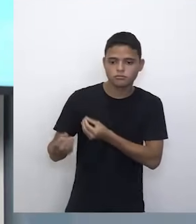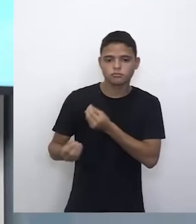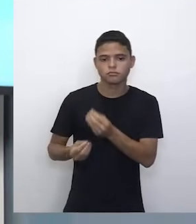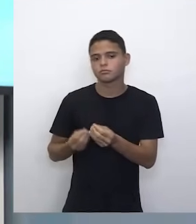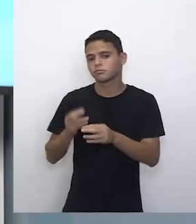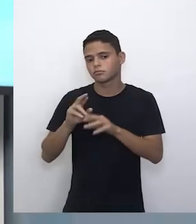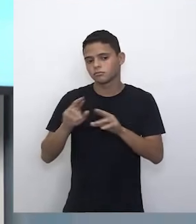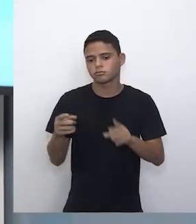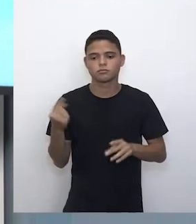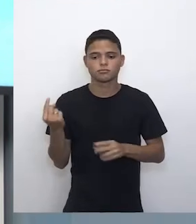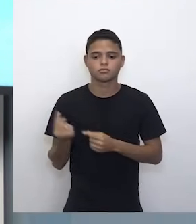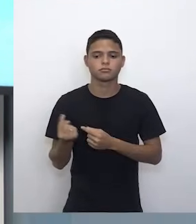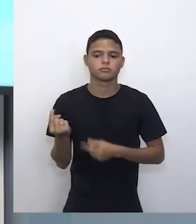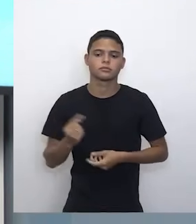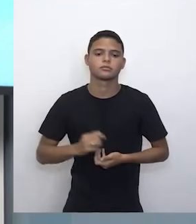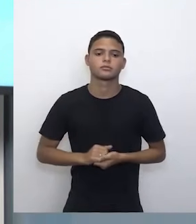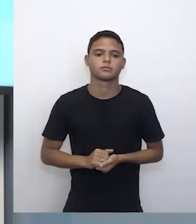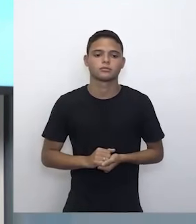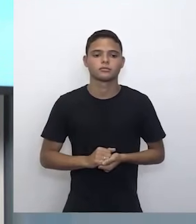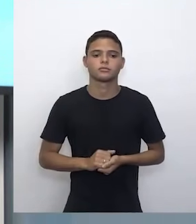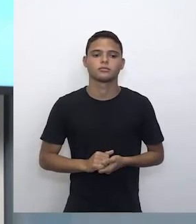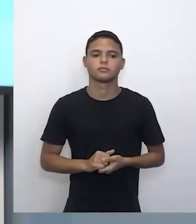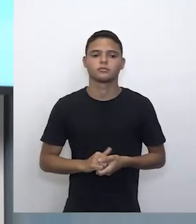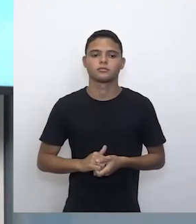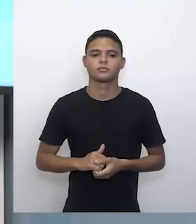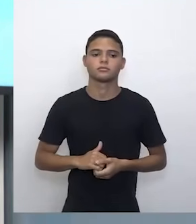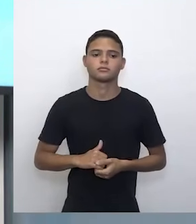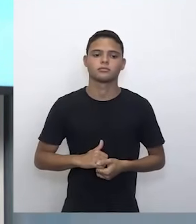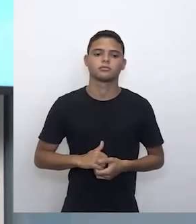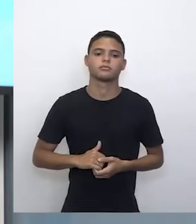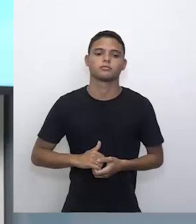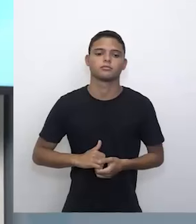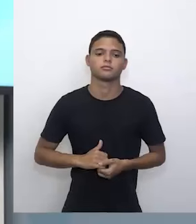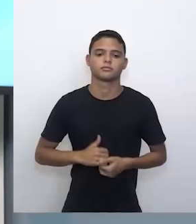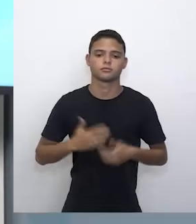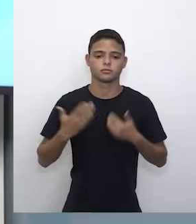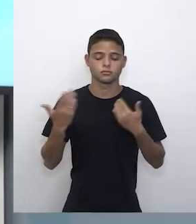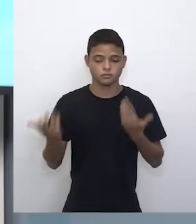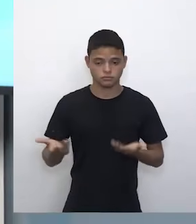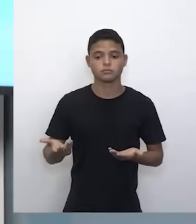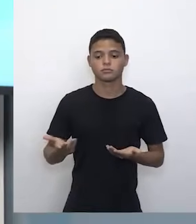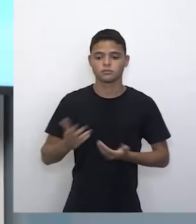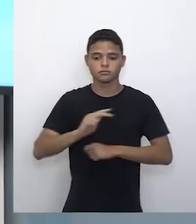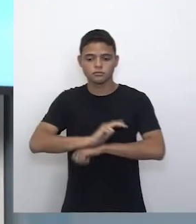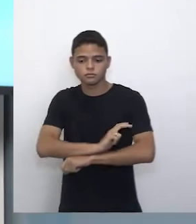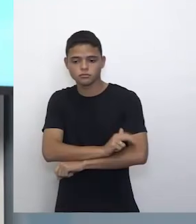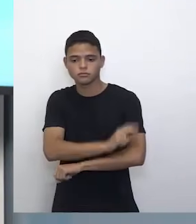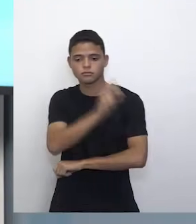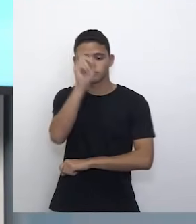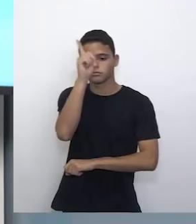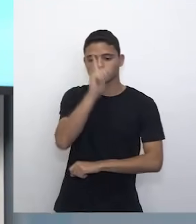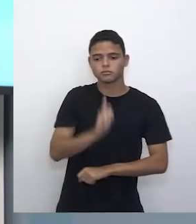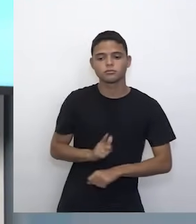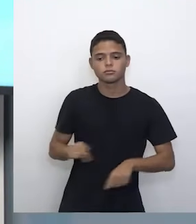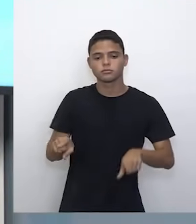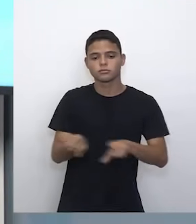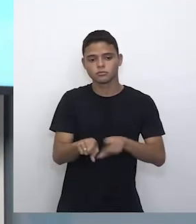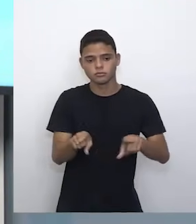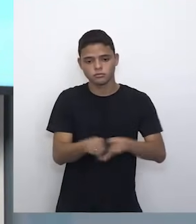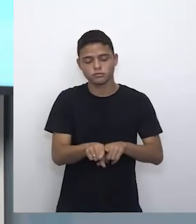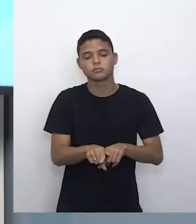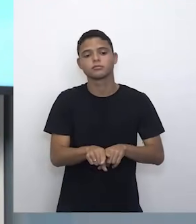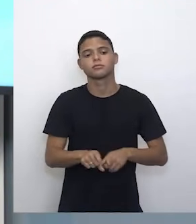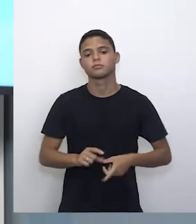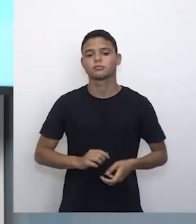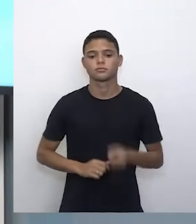totalmente dependente, né? No caso do zangão. E no caso aí do escorpião amarelo, tá? Então eles também é por